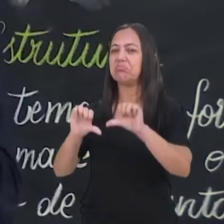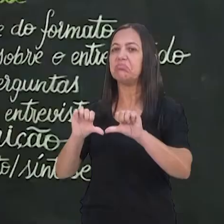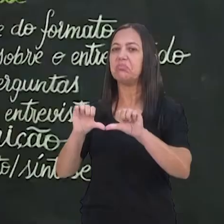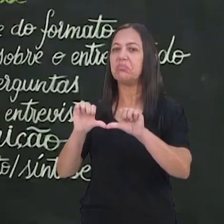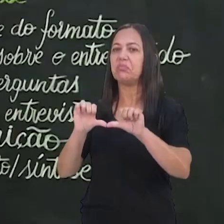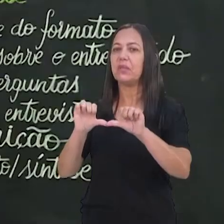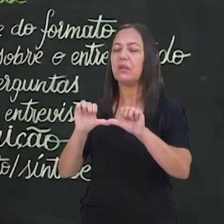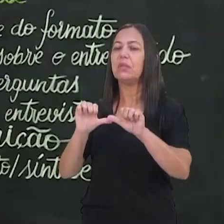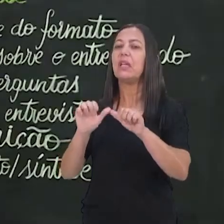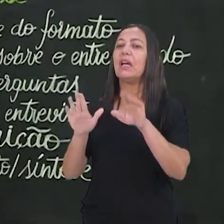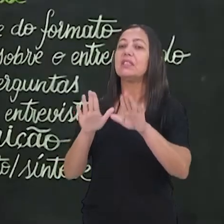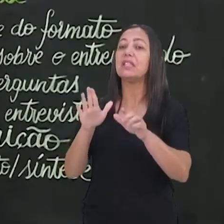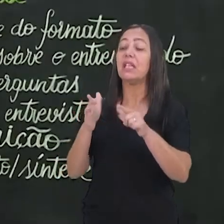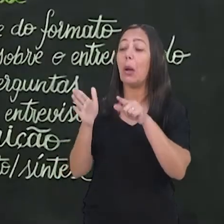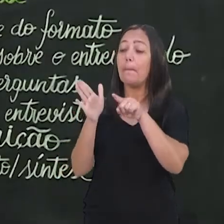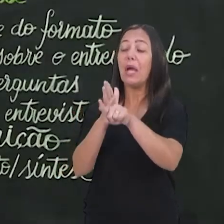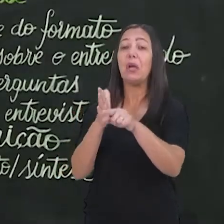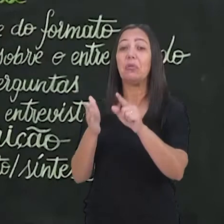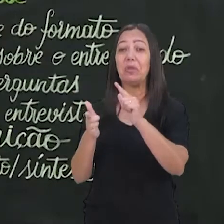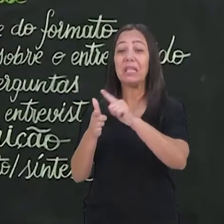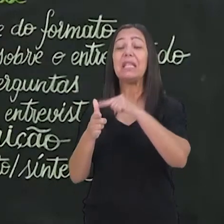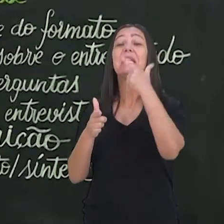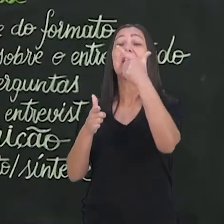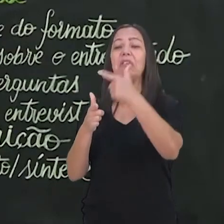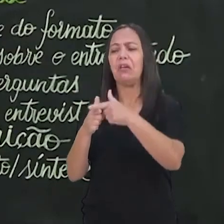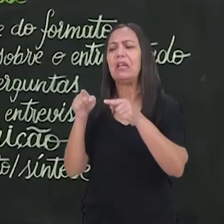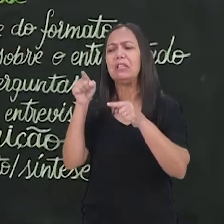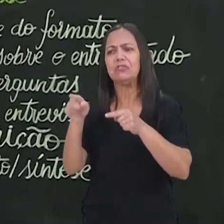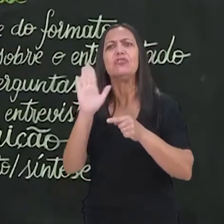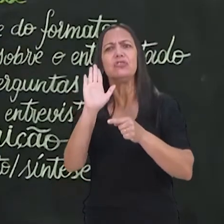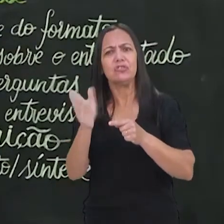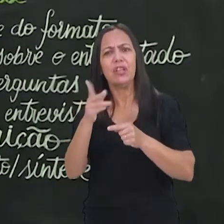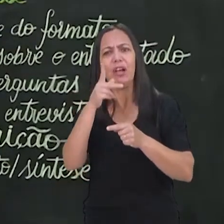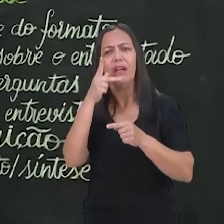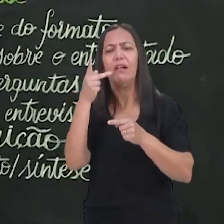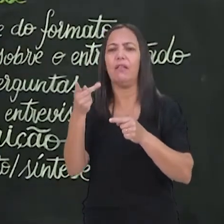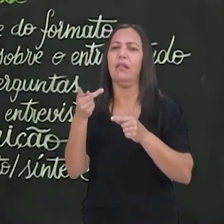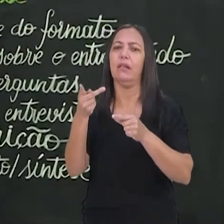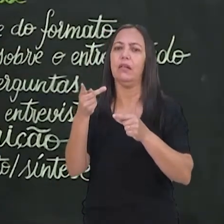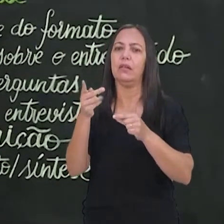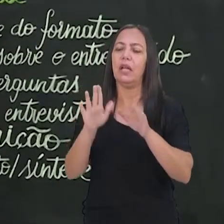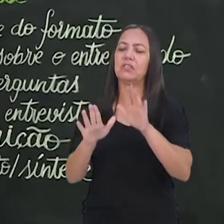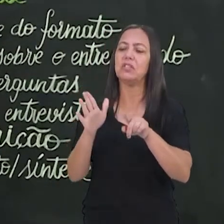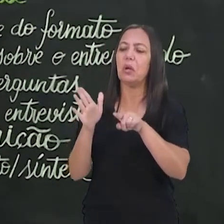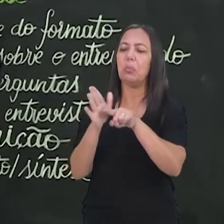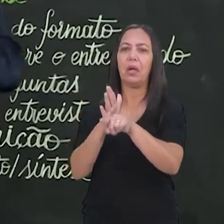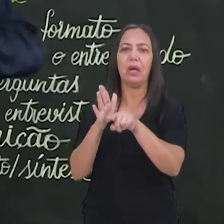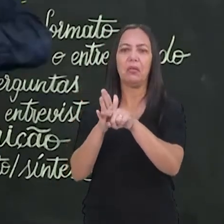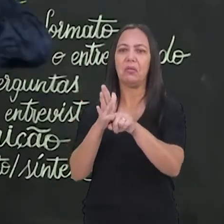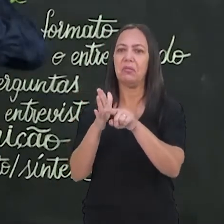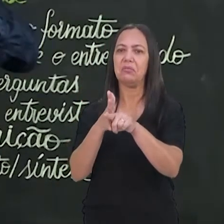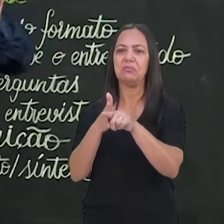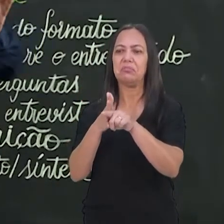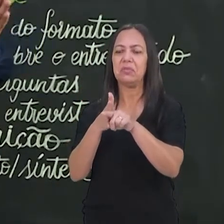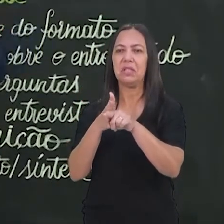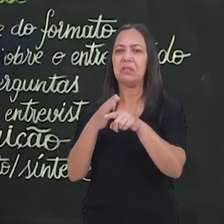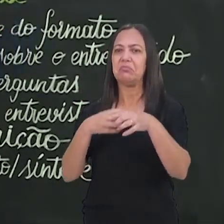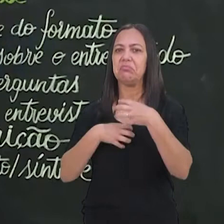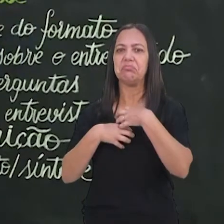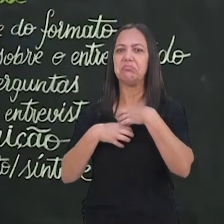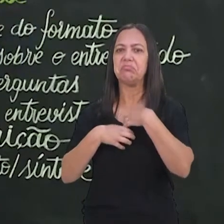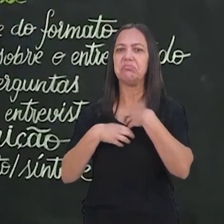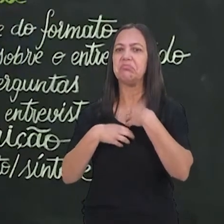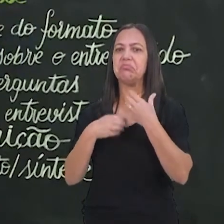Porque você acaba repetindo uma pergunta de algo que o entrevistado já falou, ou porque você acaba fazendo uma pergunta que não faz mais sentido dentro da resposta que